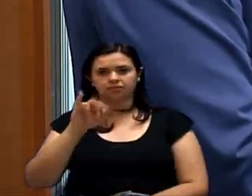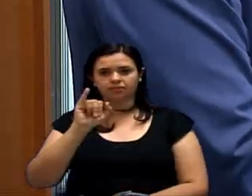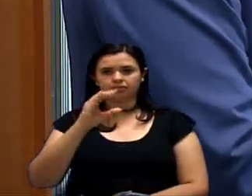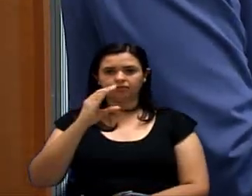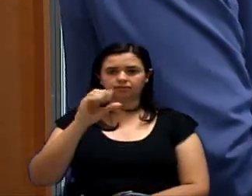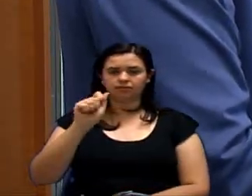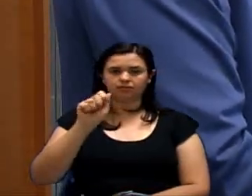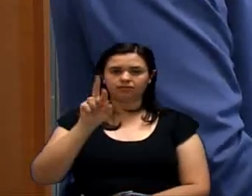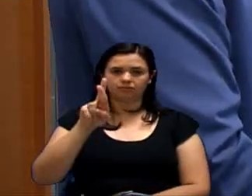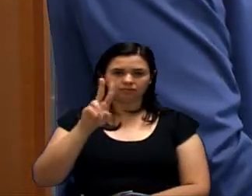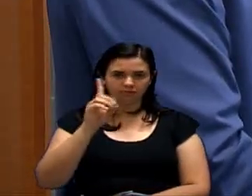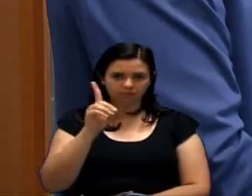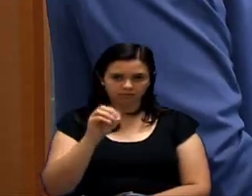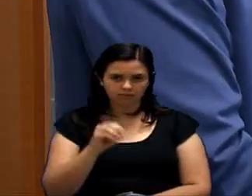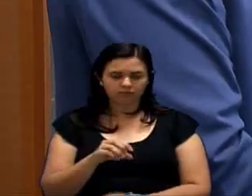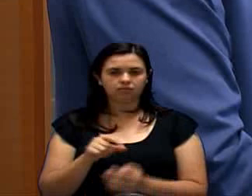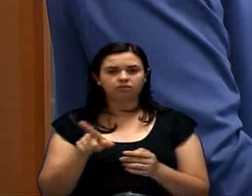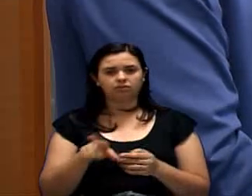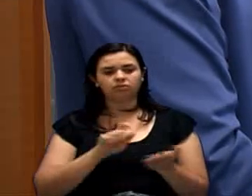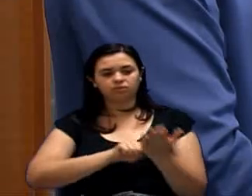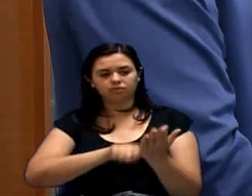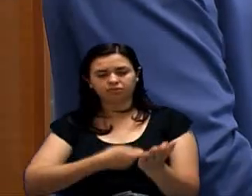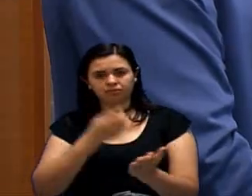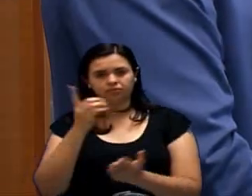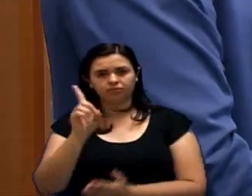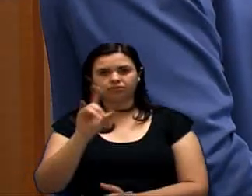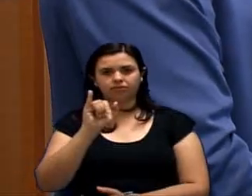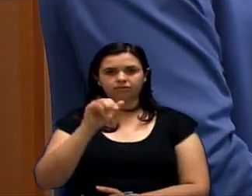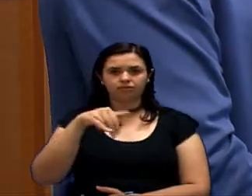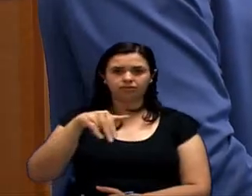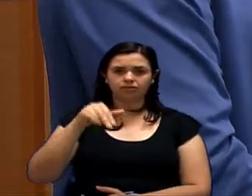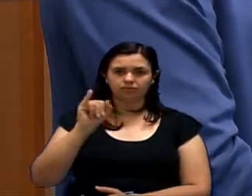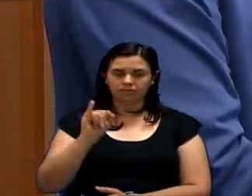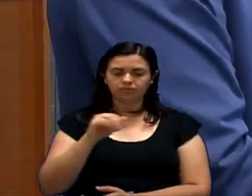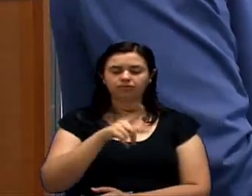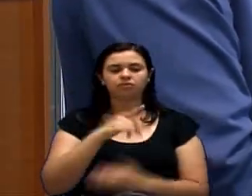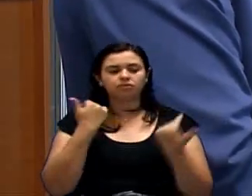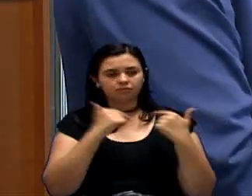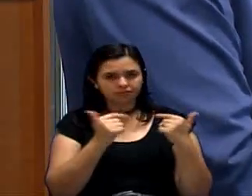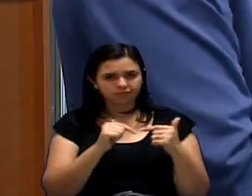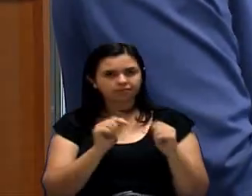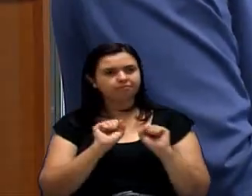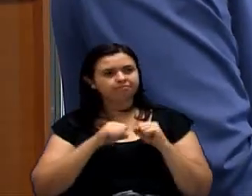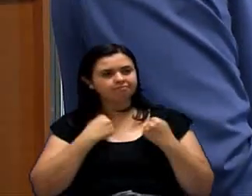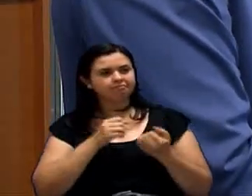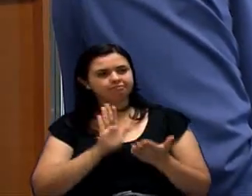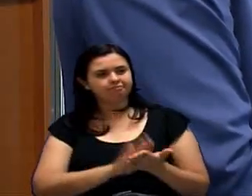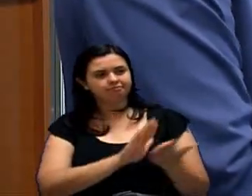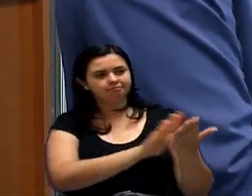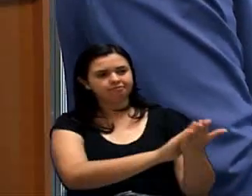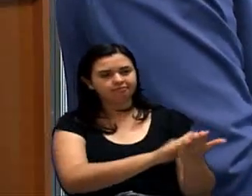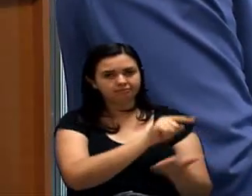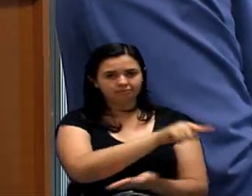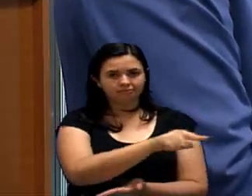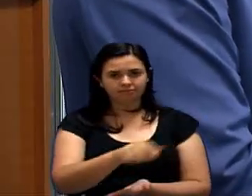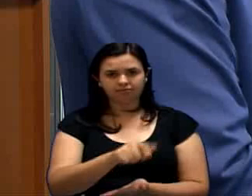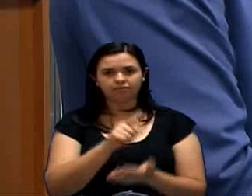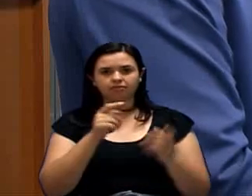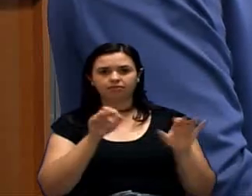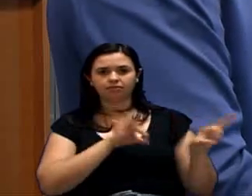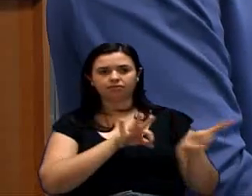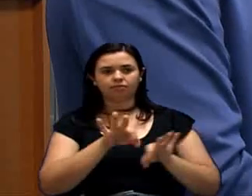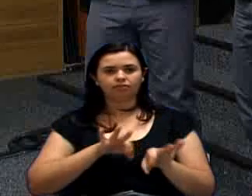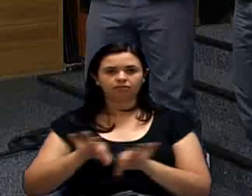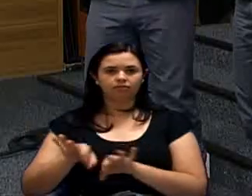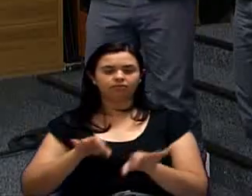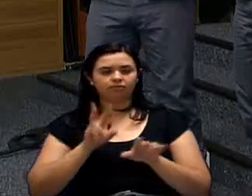A requerimento do nobre vereador Fernando Dini, que está aqui ao meu lado, consignando na ata de seus trabalhos, voto de congratulações pelo trabalho no programa Patrulha